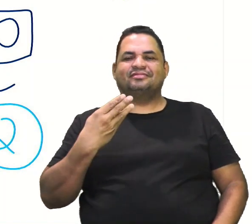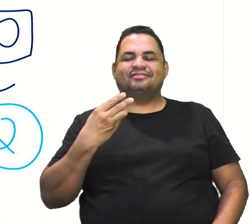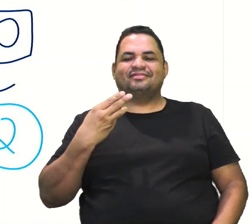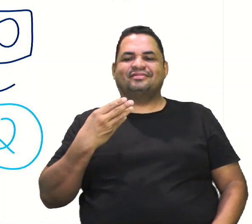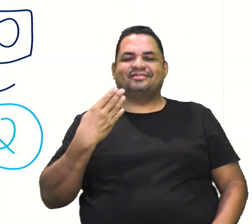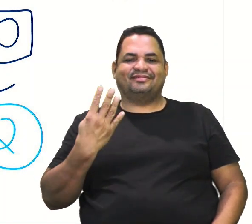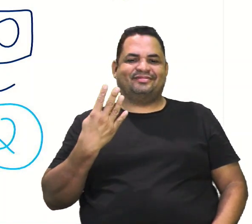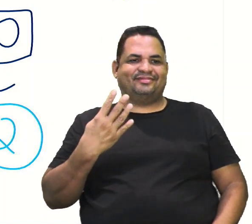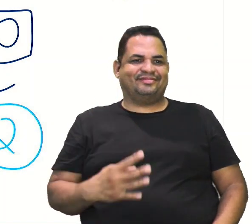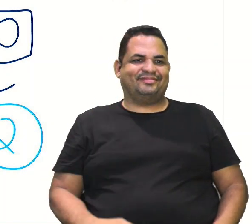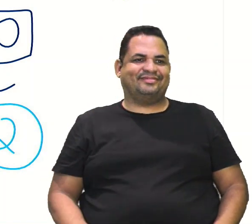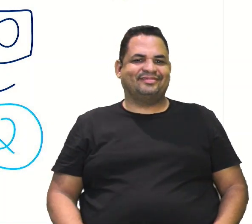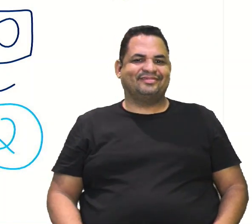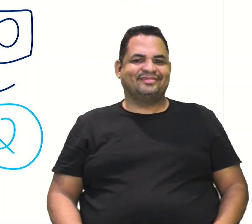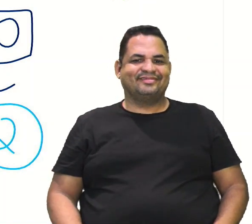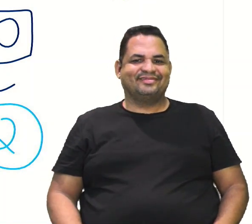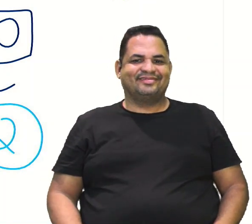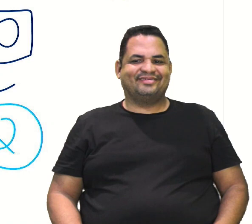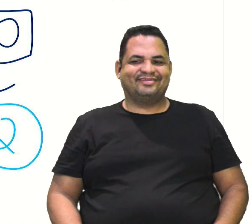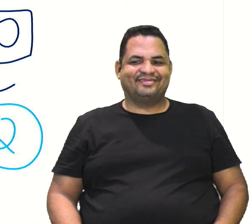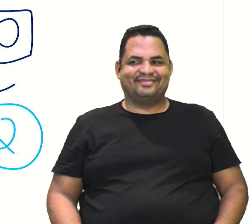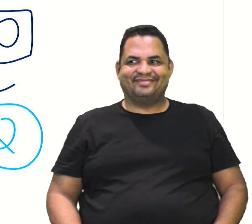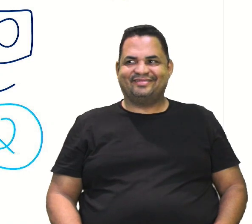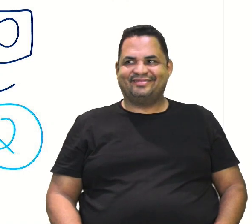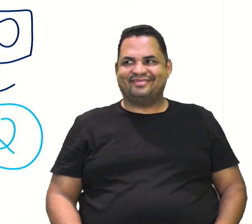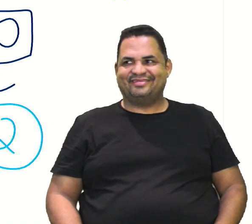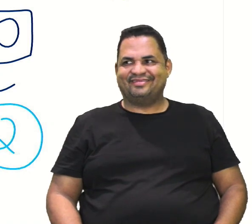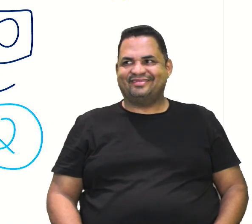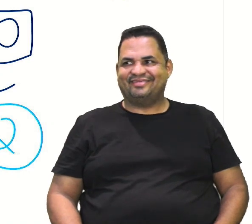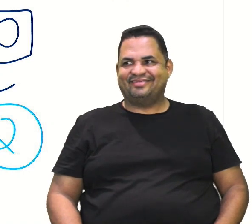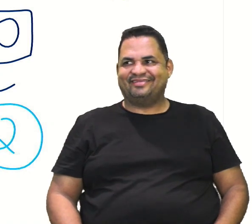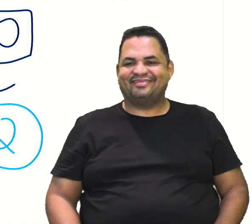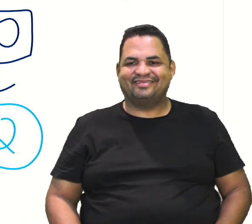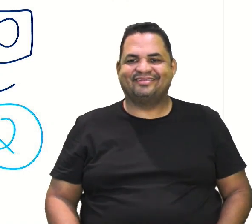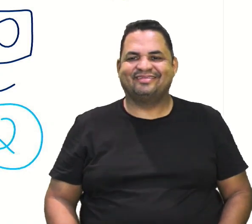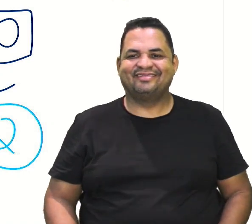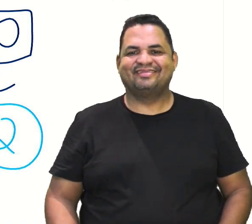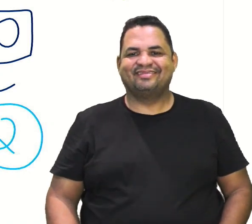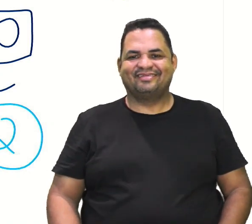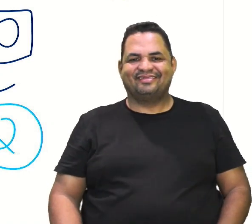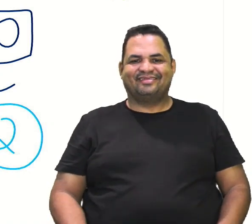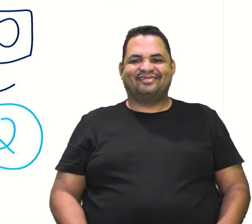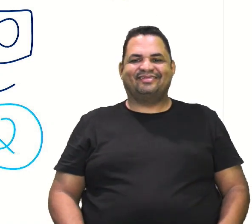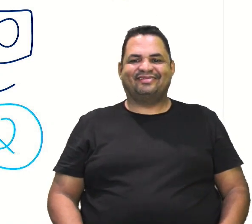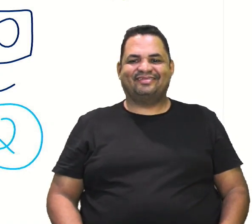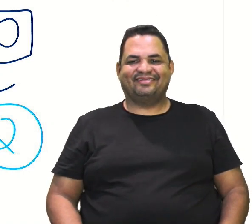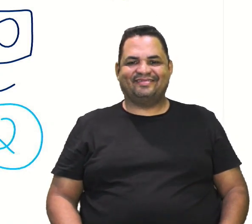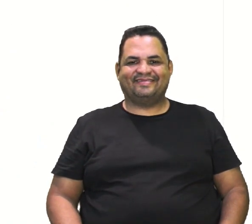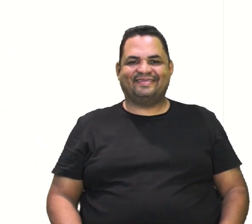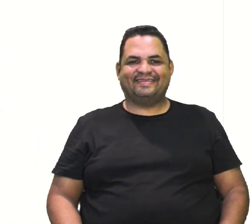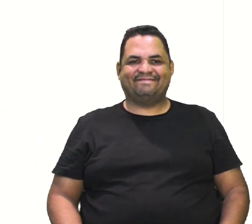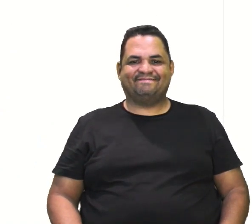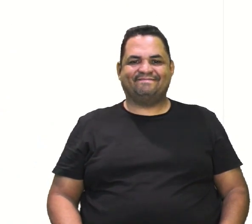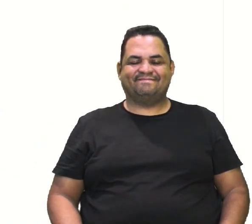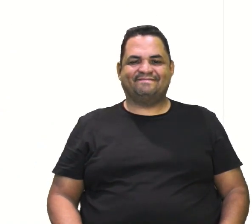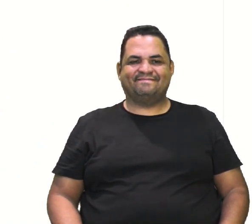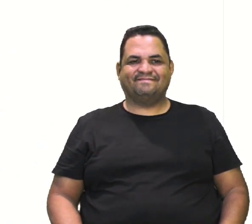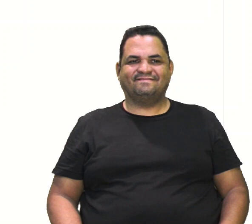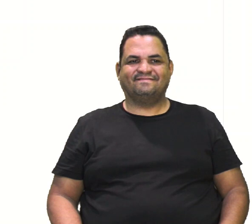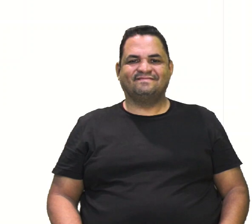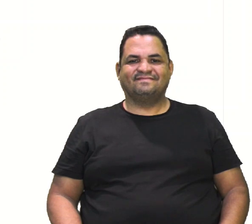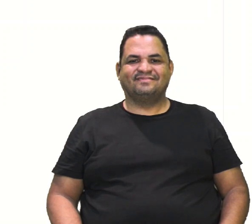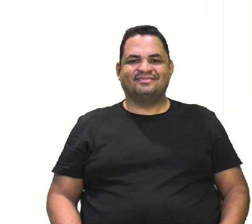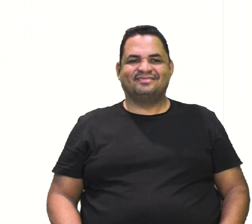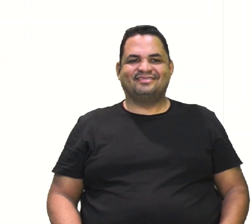1234, Cenário. o cenário 1349, Vamos lá.